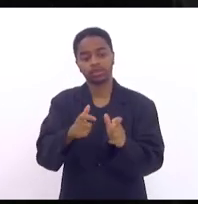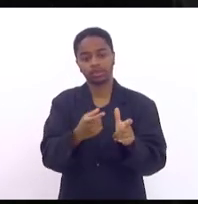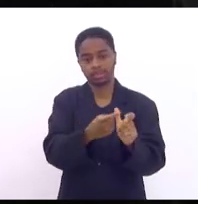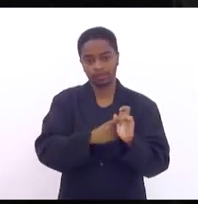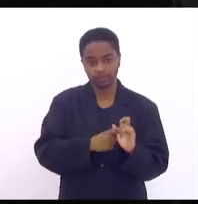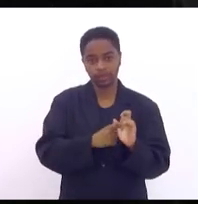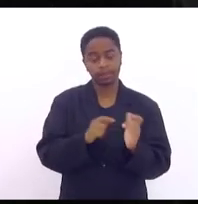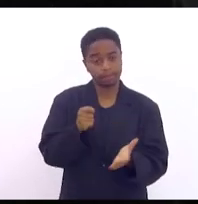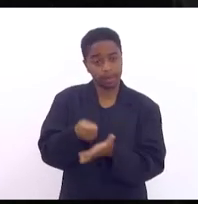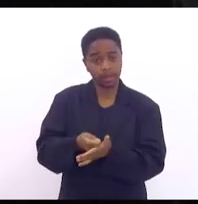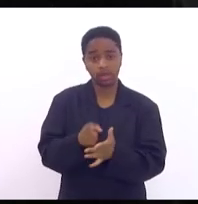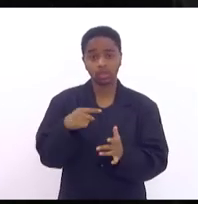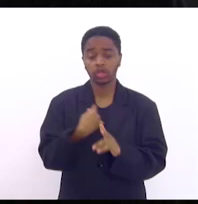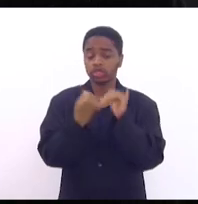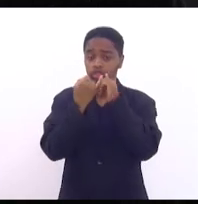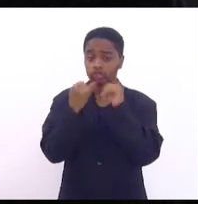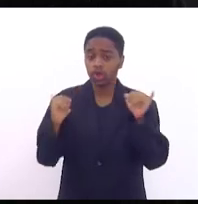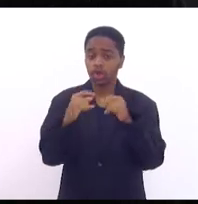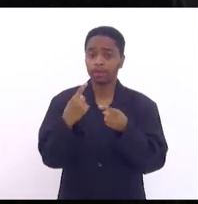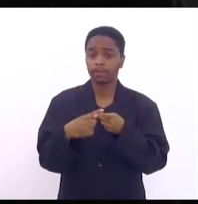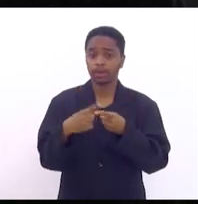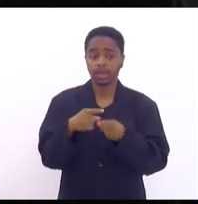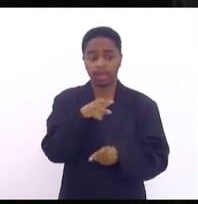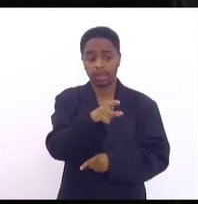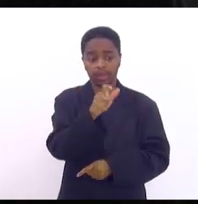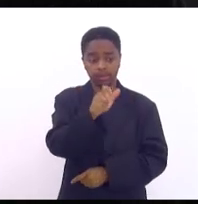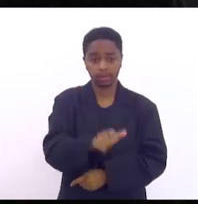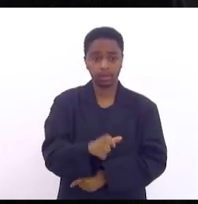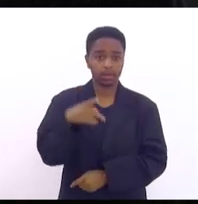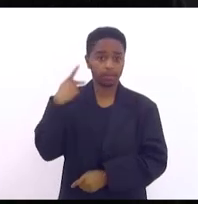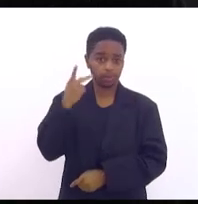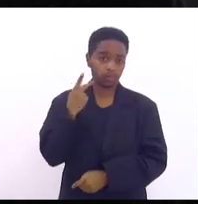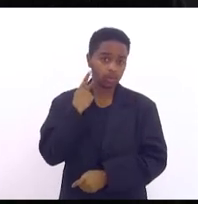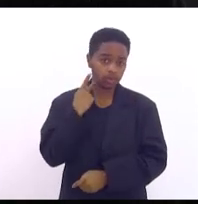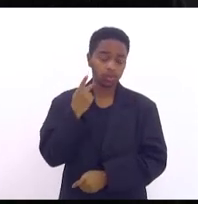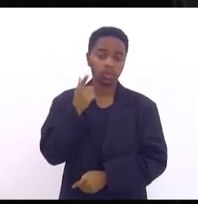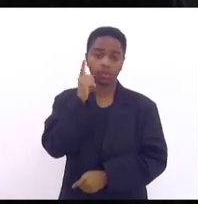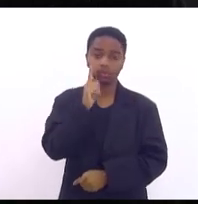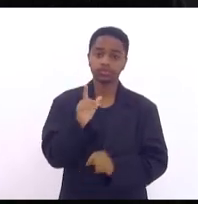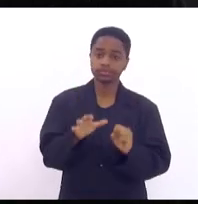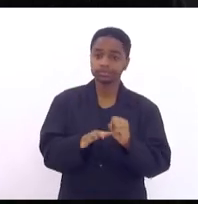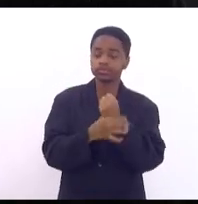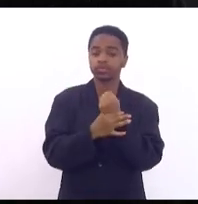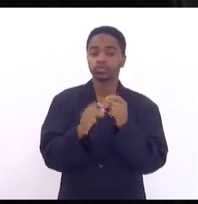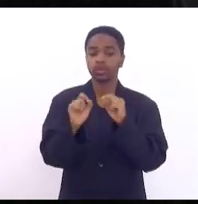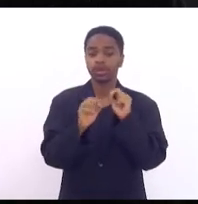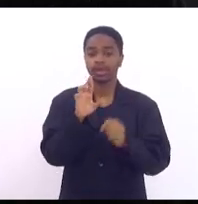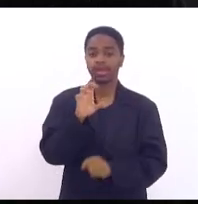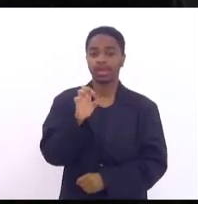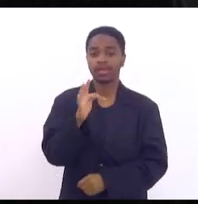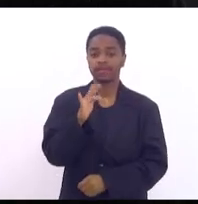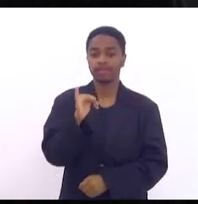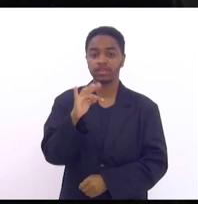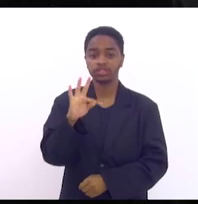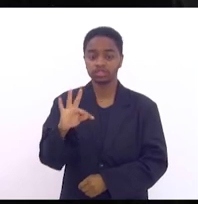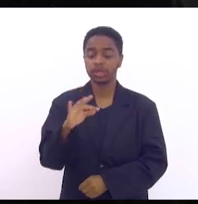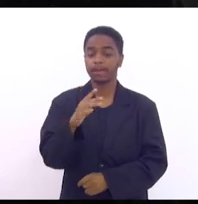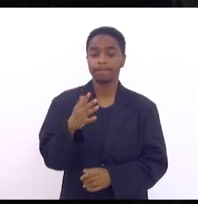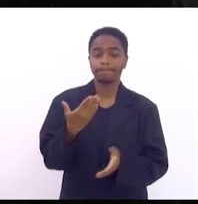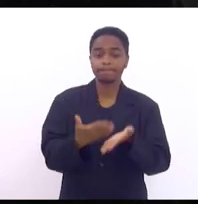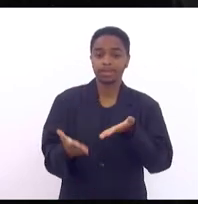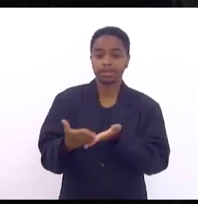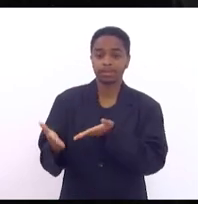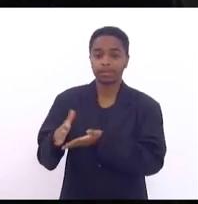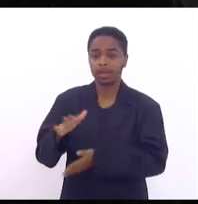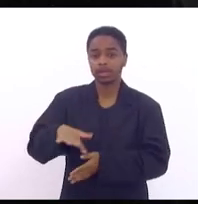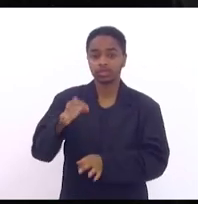nos choca, porque foi a atuação desse procurador que garantiu que a Refit diversas vezes perdesse na justiça